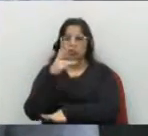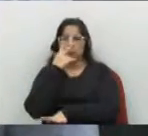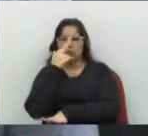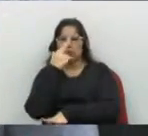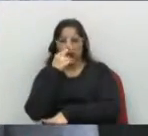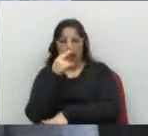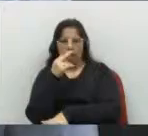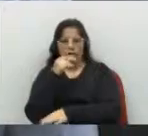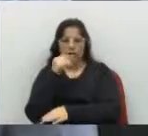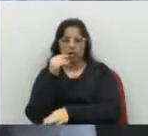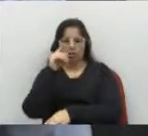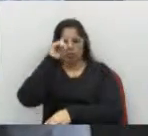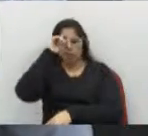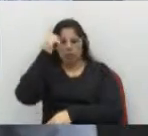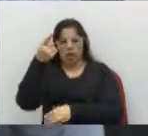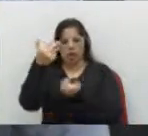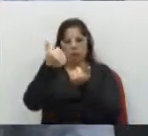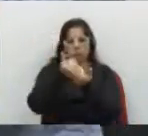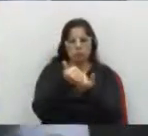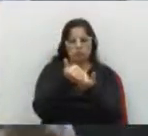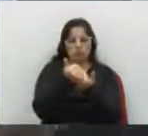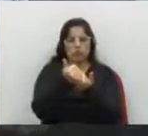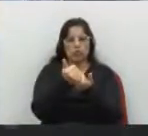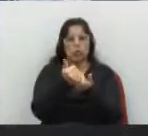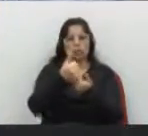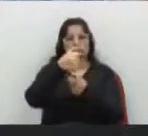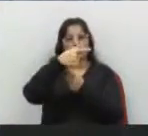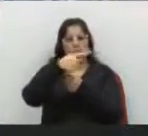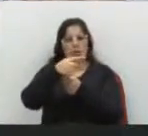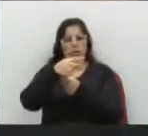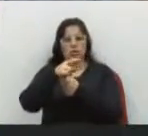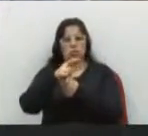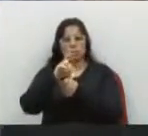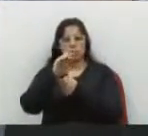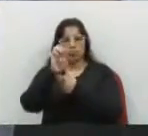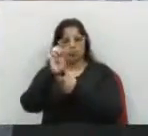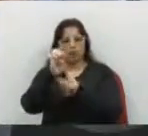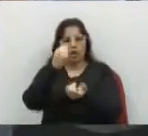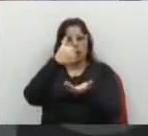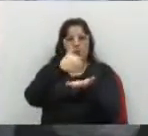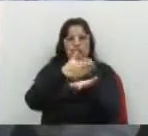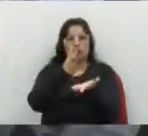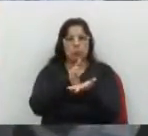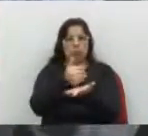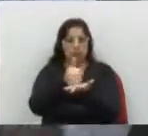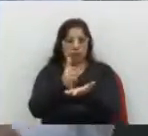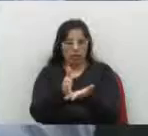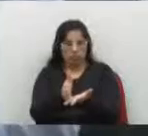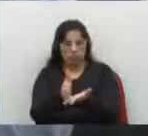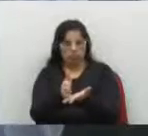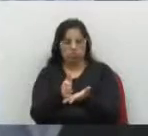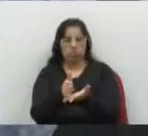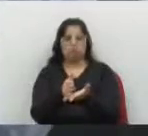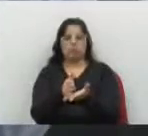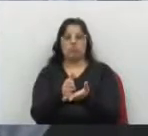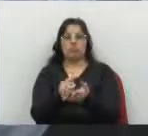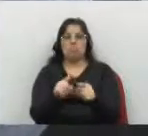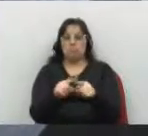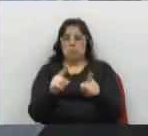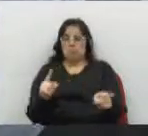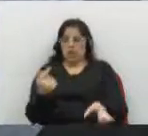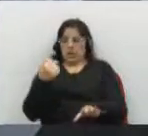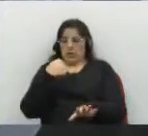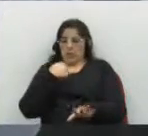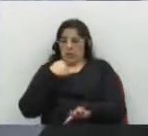lugar do feijão. Agora, eu acho que deveria ter sido, chegou o lote 0005, este lote ter tirado